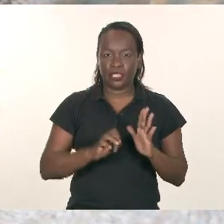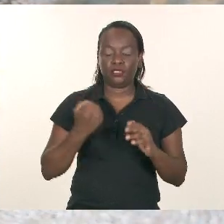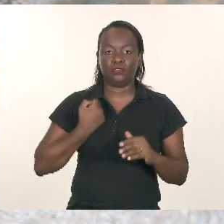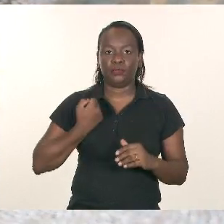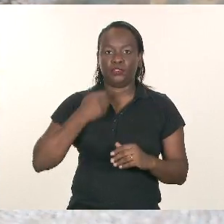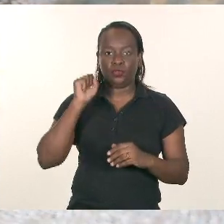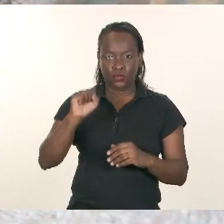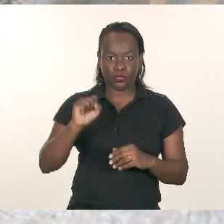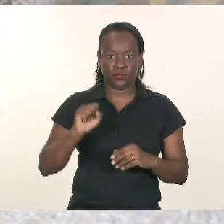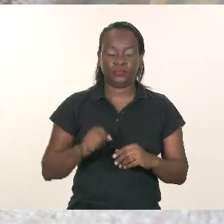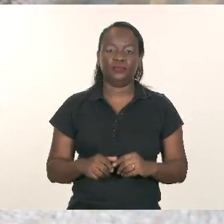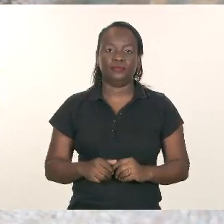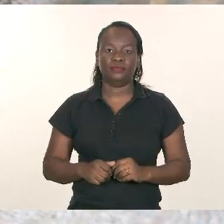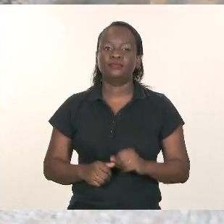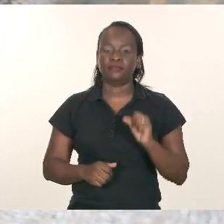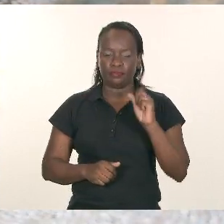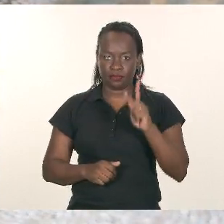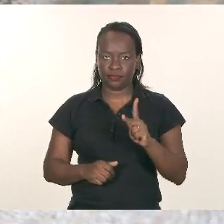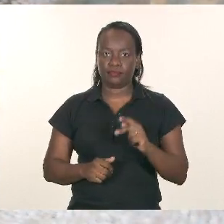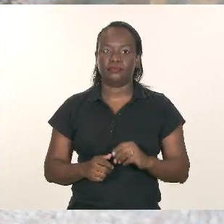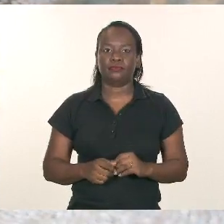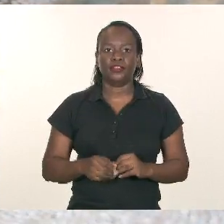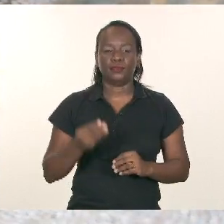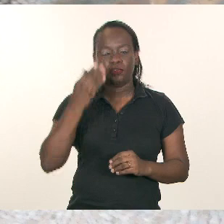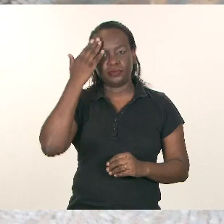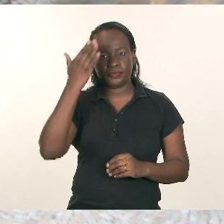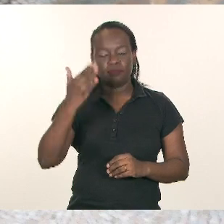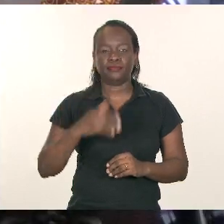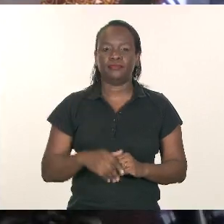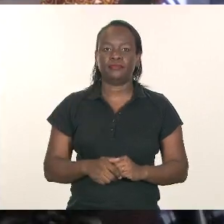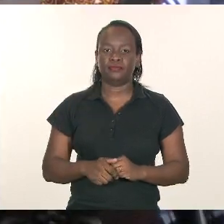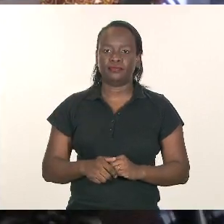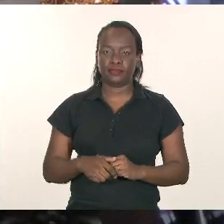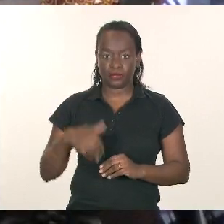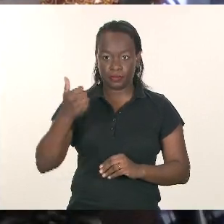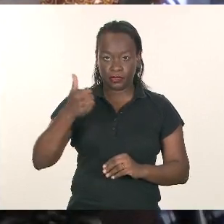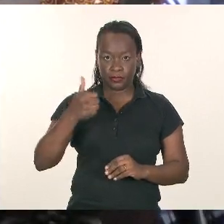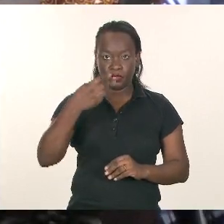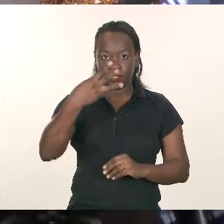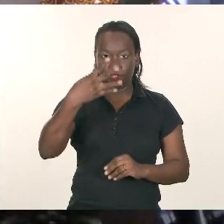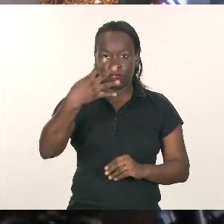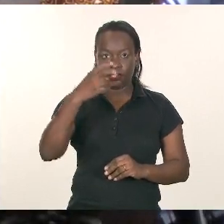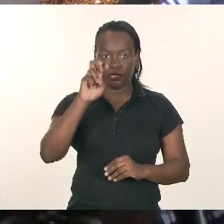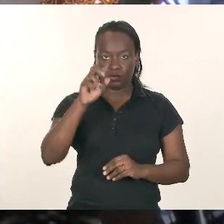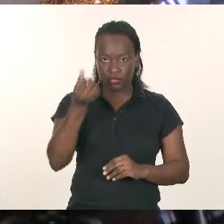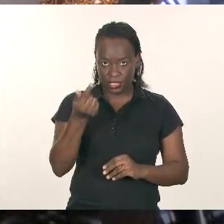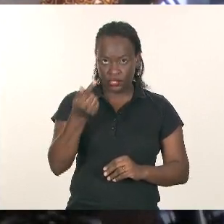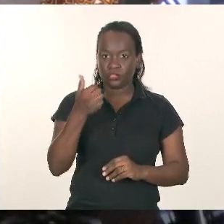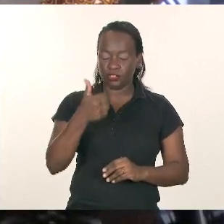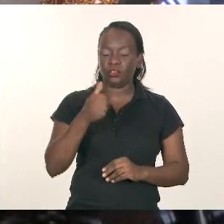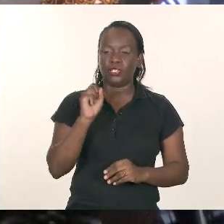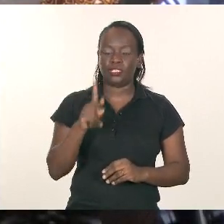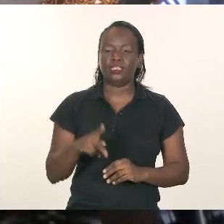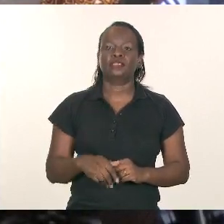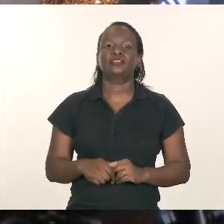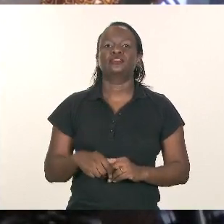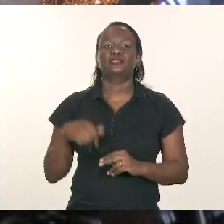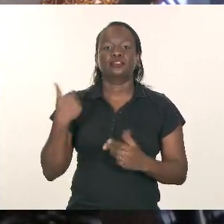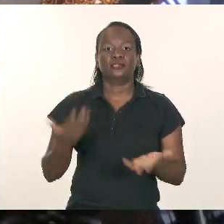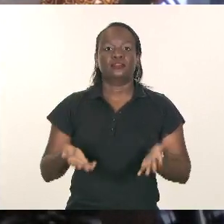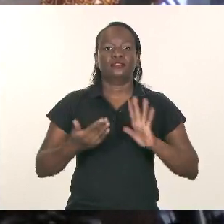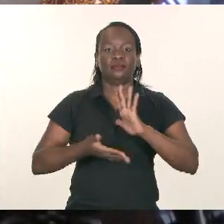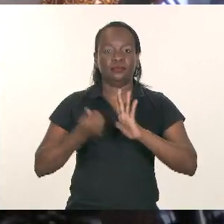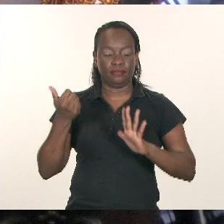número 8. Ok. Muito obrigada. É o primeiro da pauta, 3457? Sim, senhor. Ok, então,